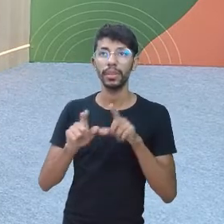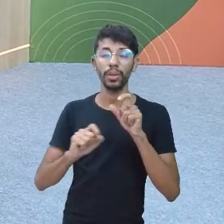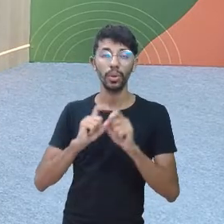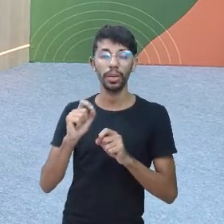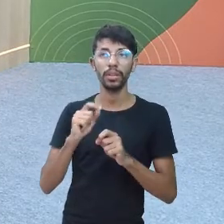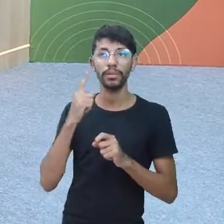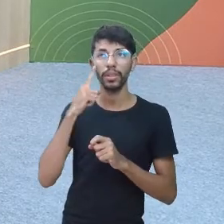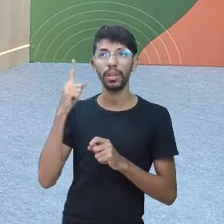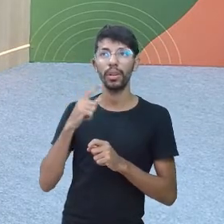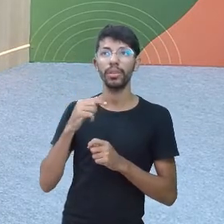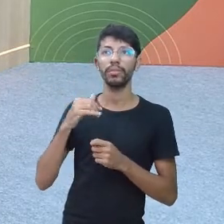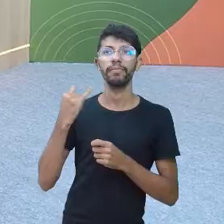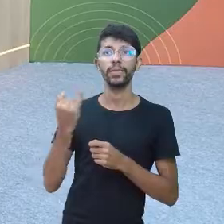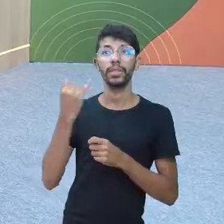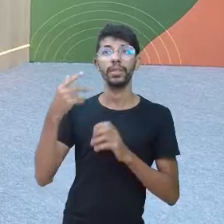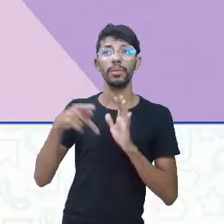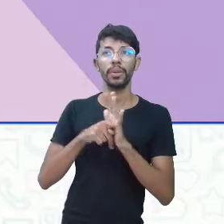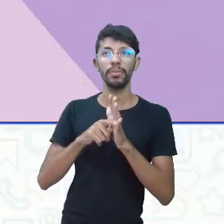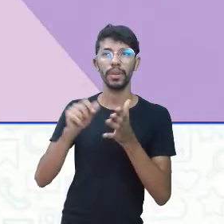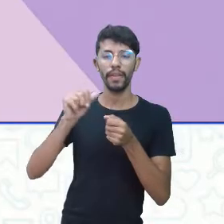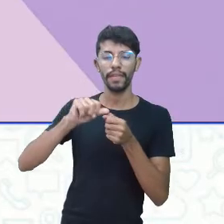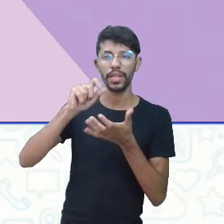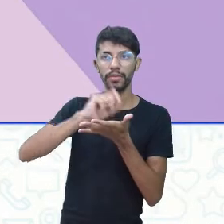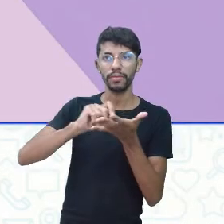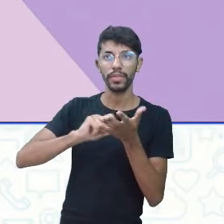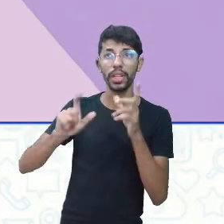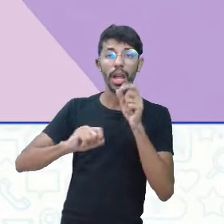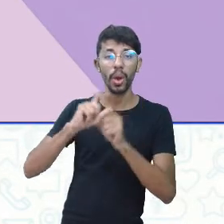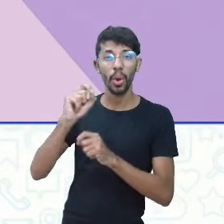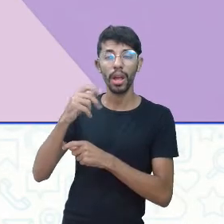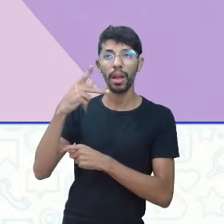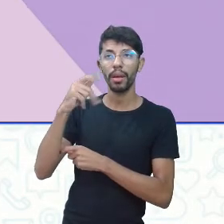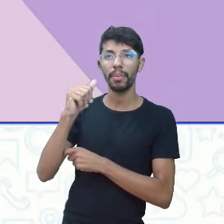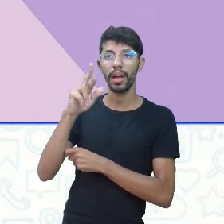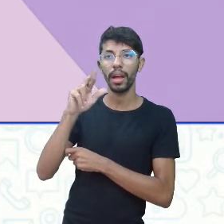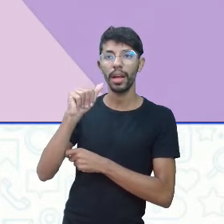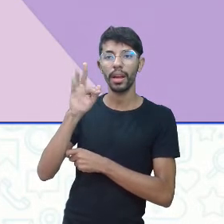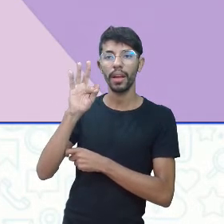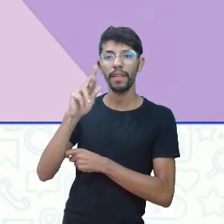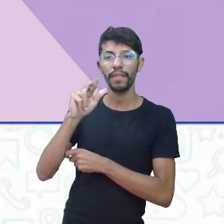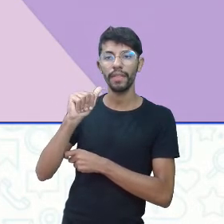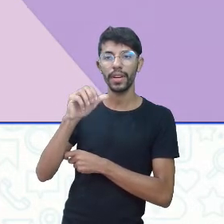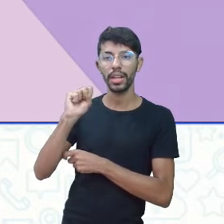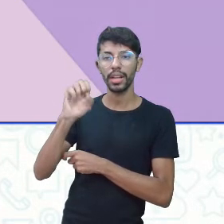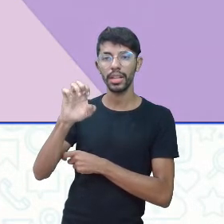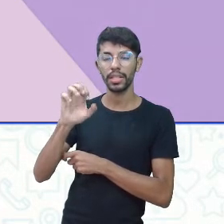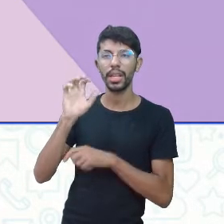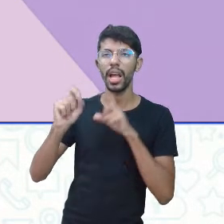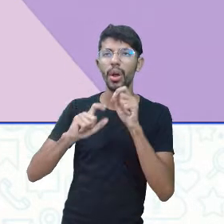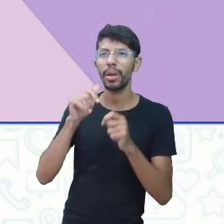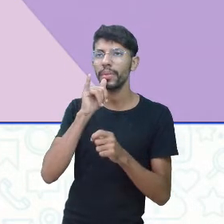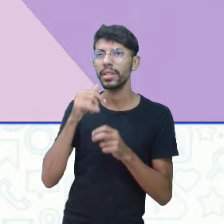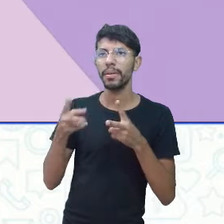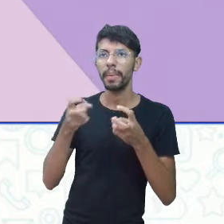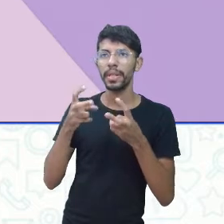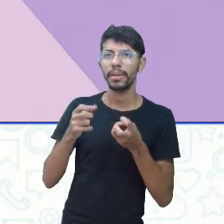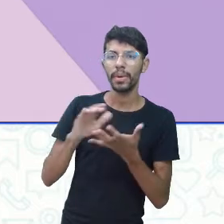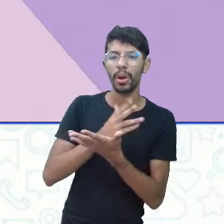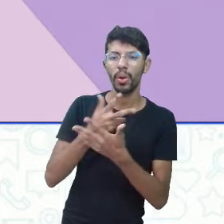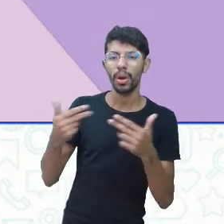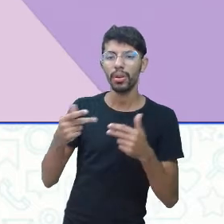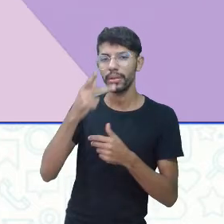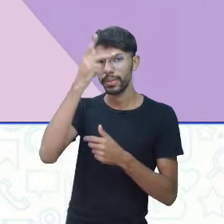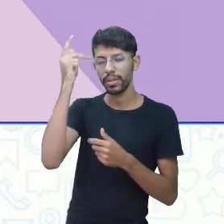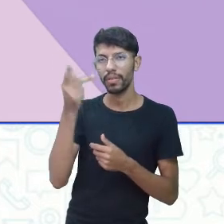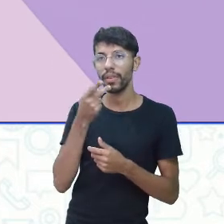para se fazer a transcrição é a paráfrase, né? A paráfrase é quando eu vou interpretar alguma coisa que alguém disse e vou dizer com